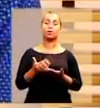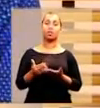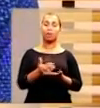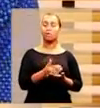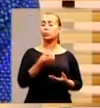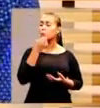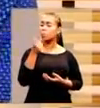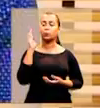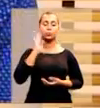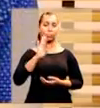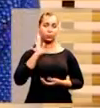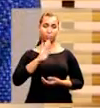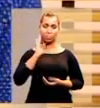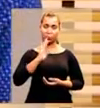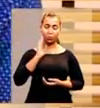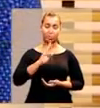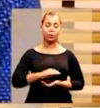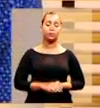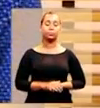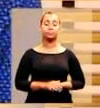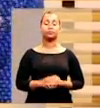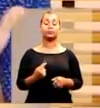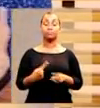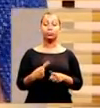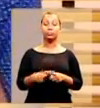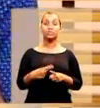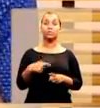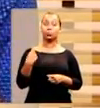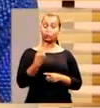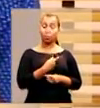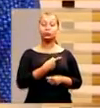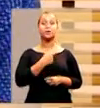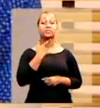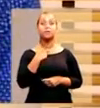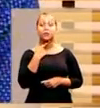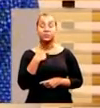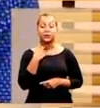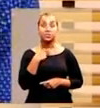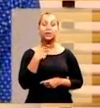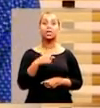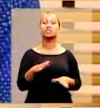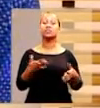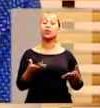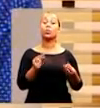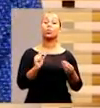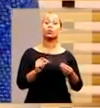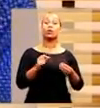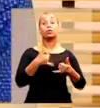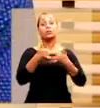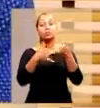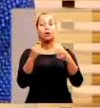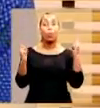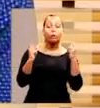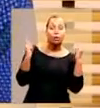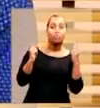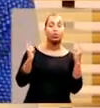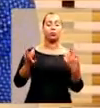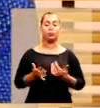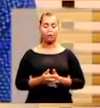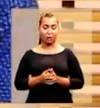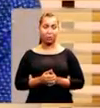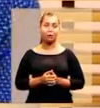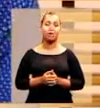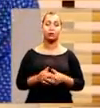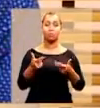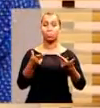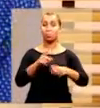tal, é muito bacana. Porque o nosso intuito também, assim, é trazer o entretenimento também, né?